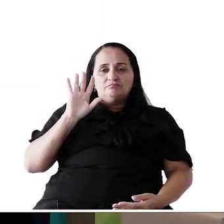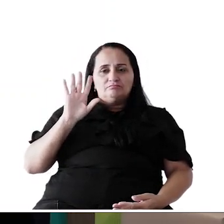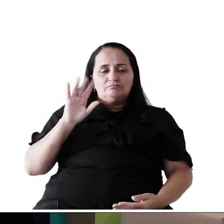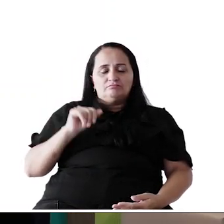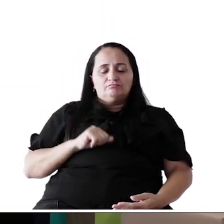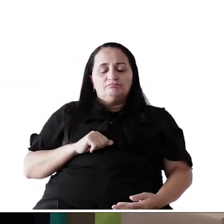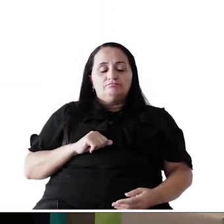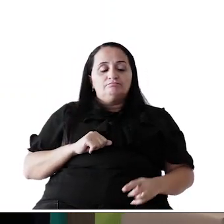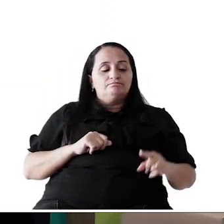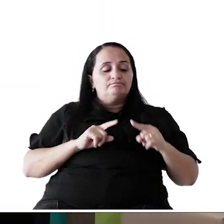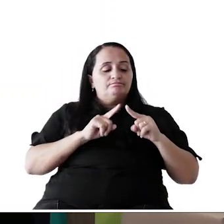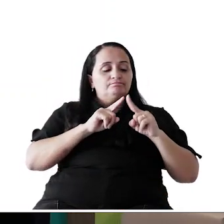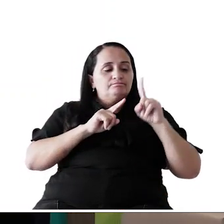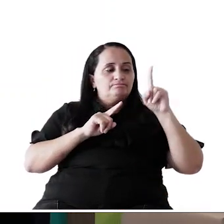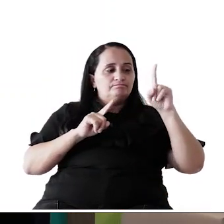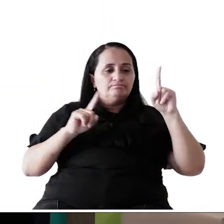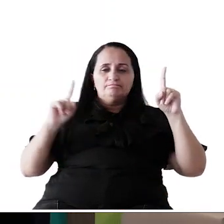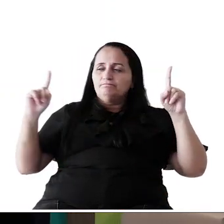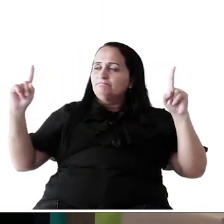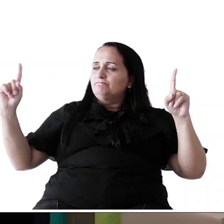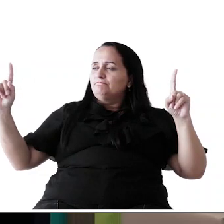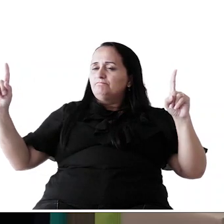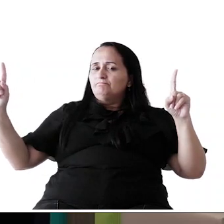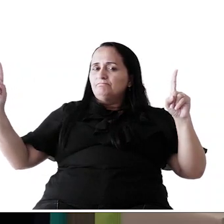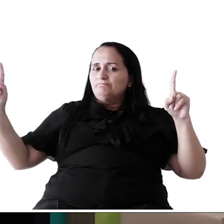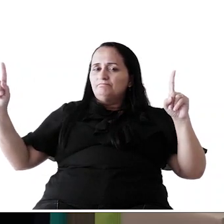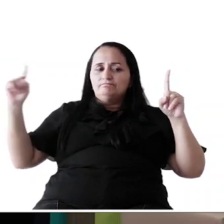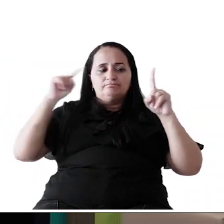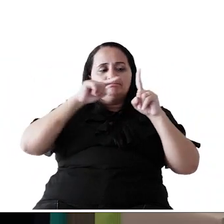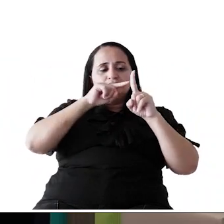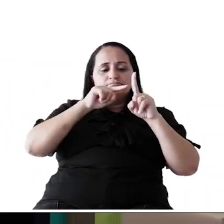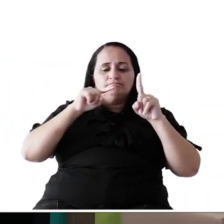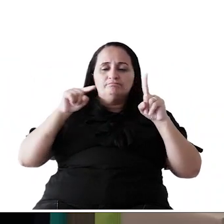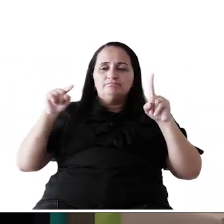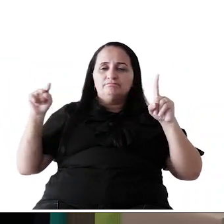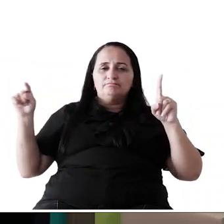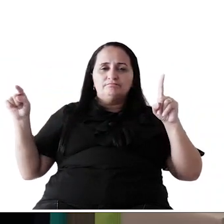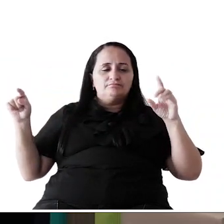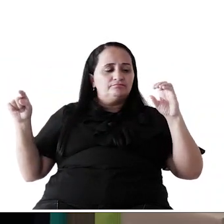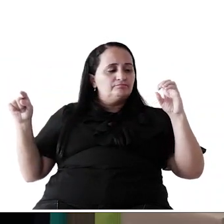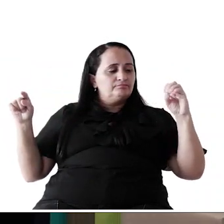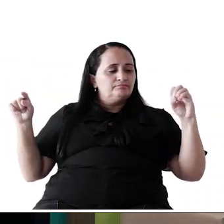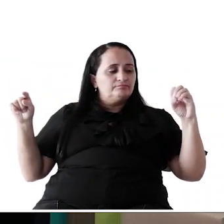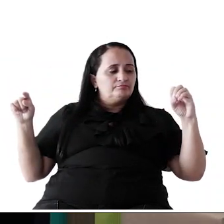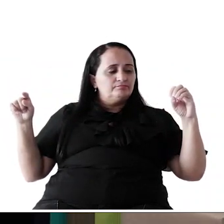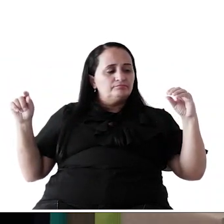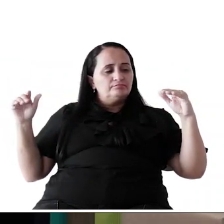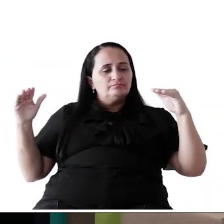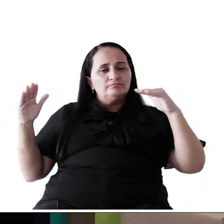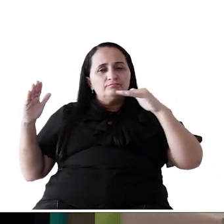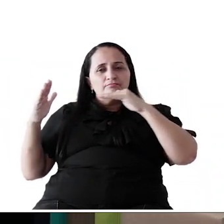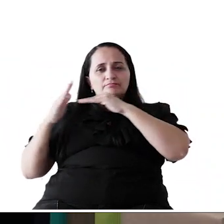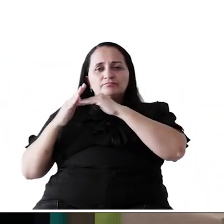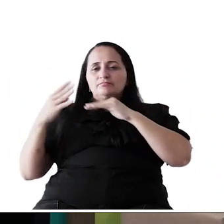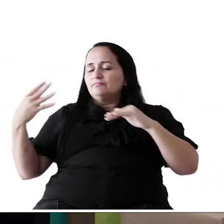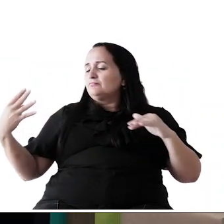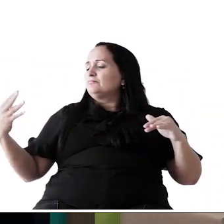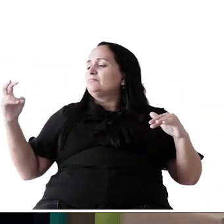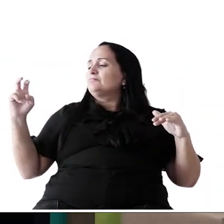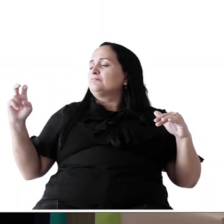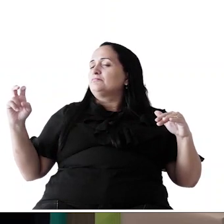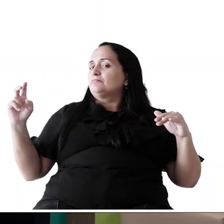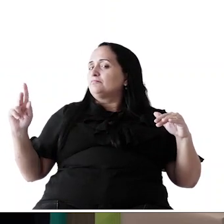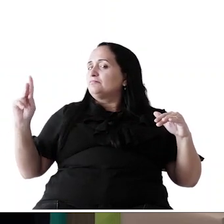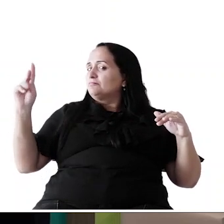reta. 0 a 45 quilômetros é o total do nosso percurso, é o